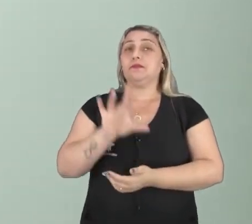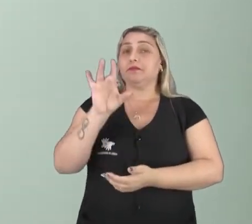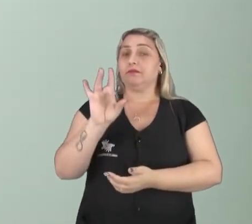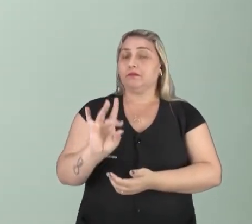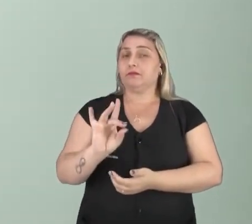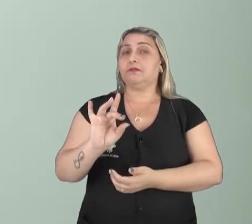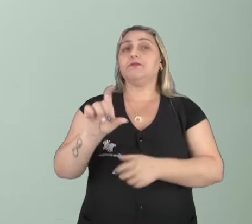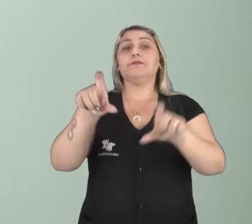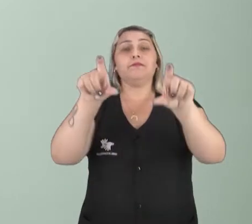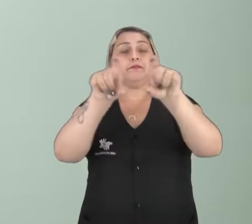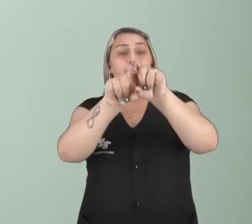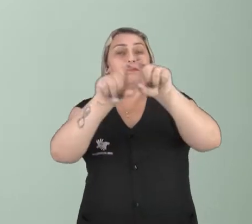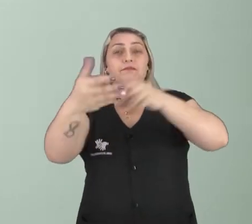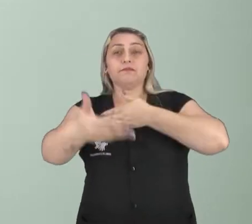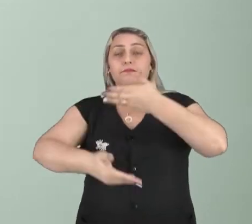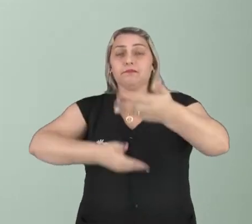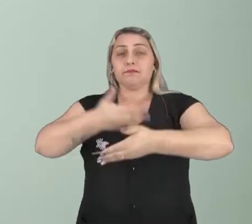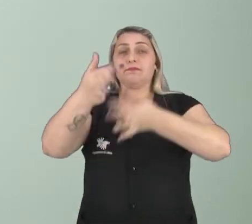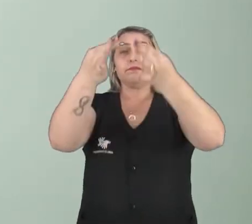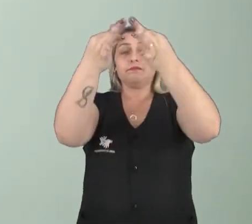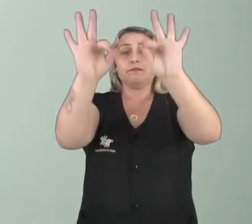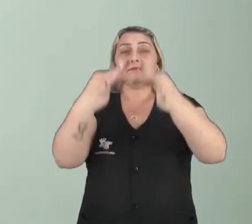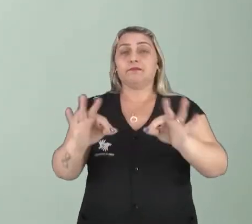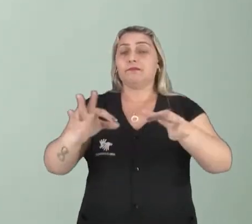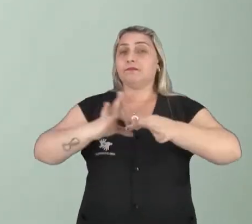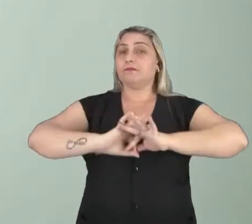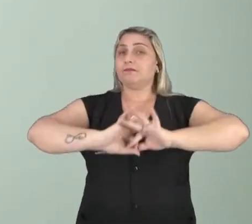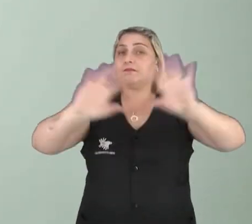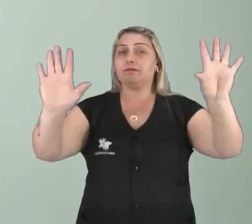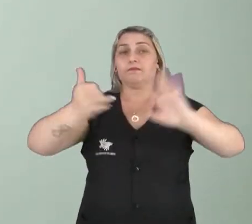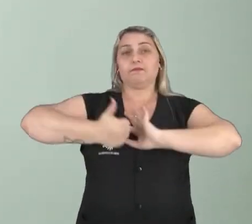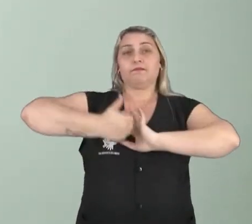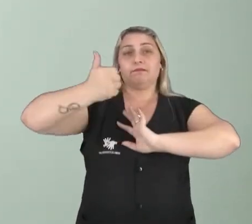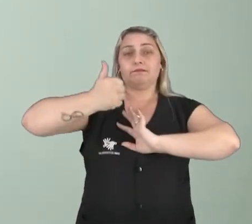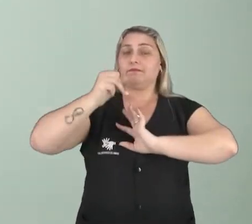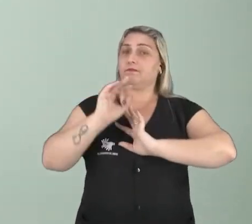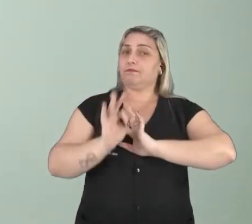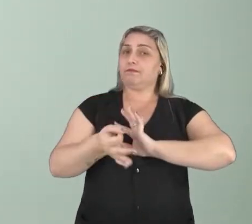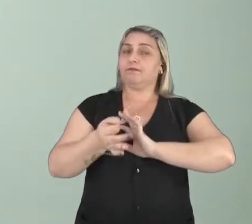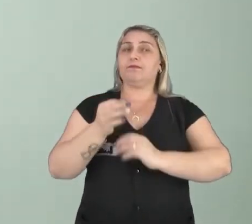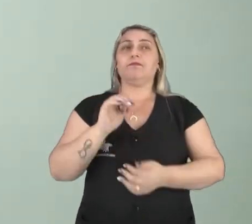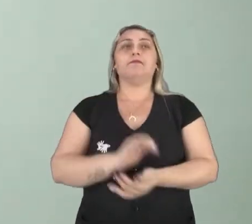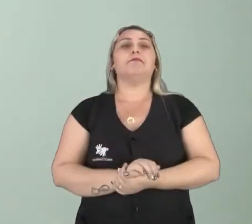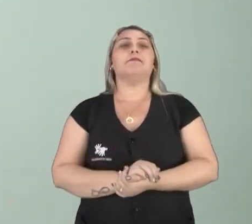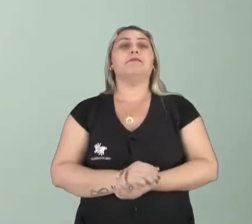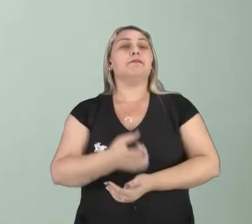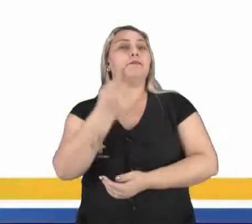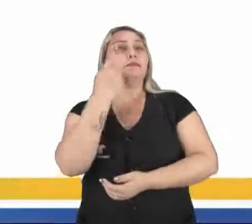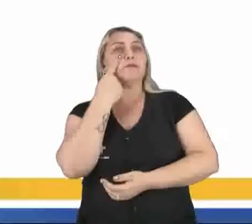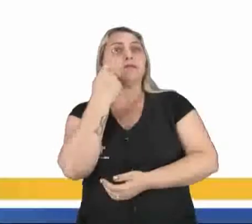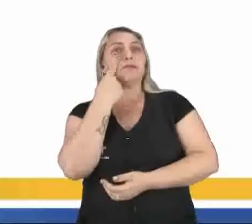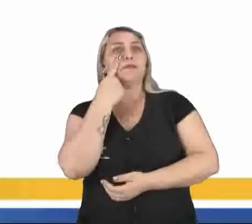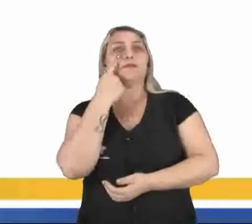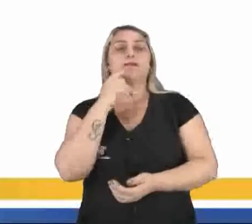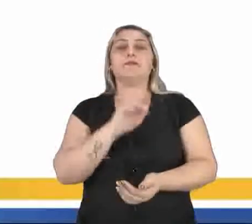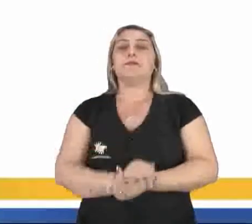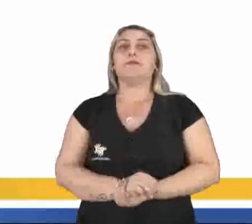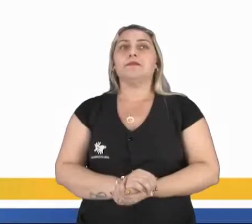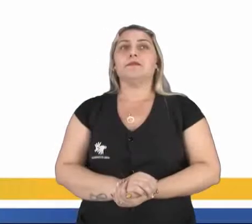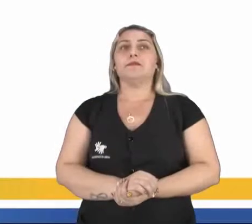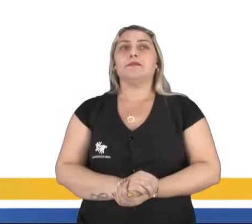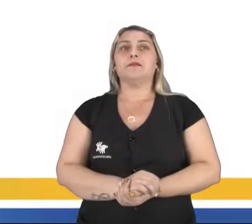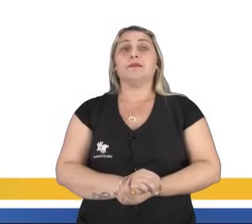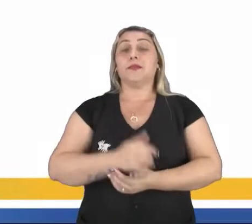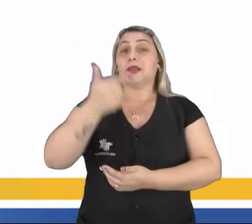oração com a relação sintática ali independente da primeira, tá certo? Observe ali, veja aqui a explicação,